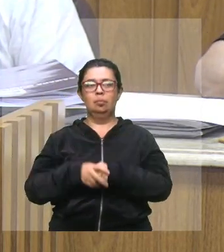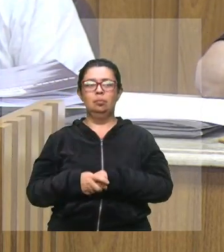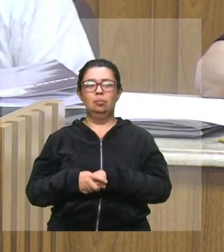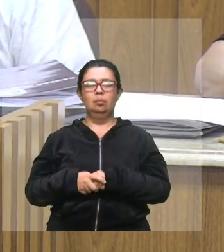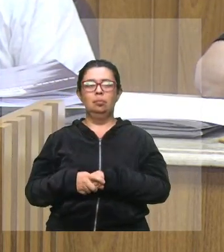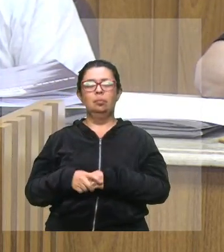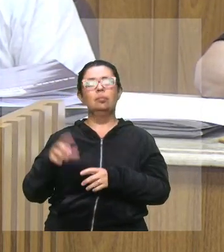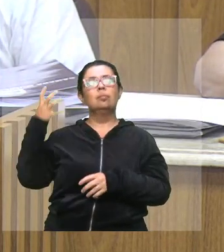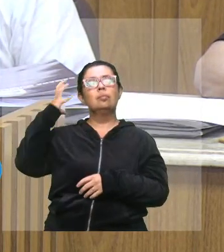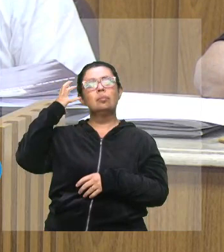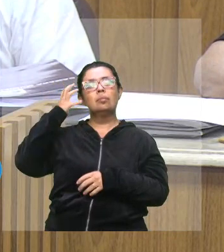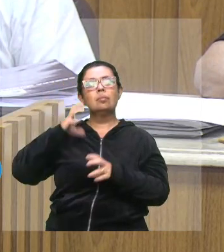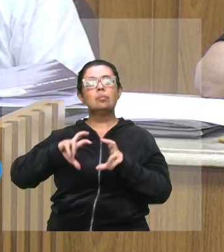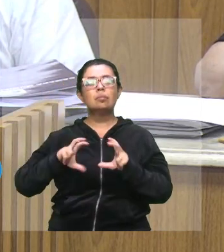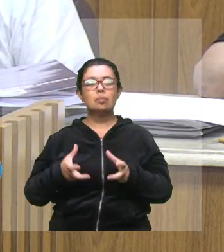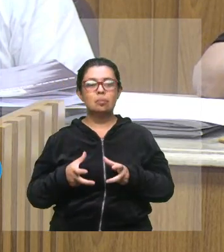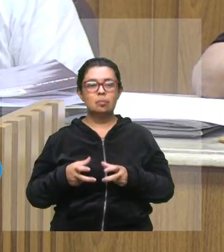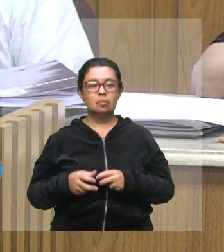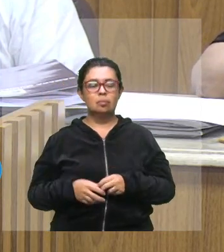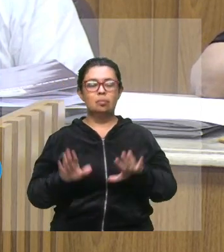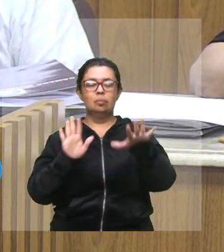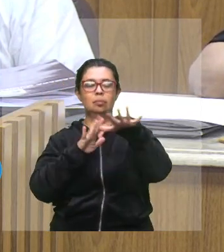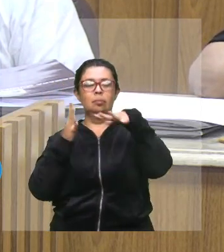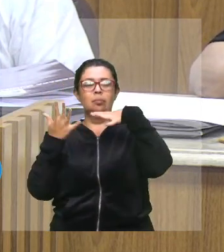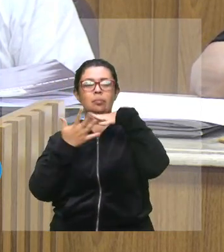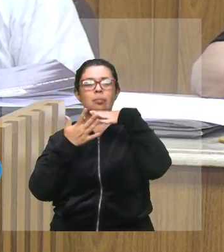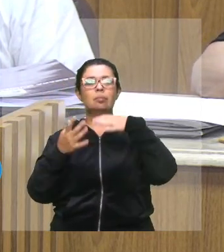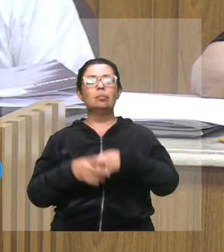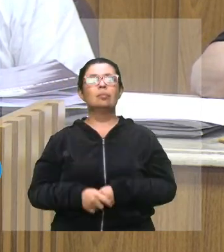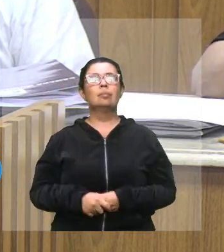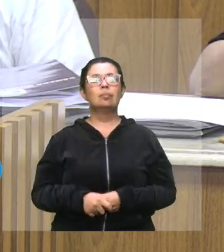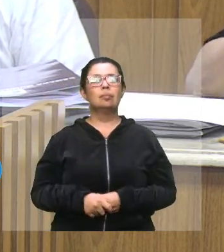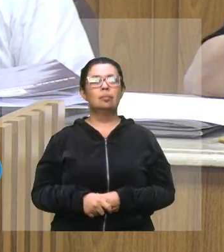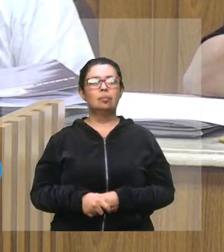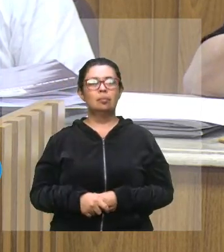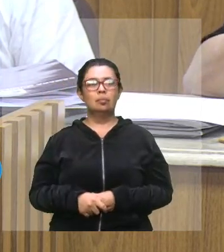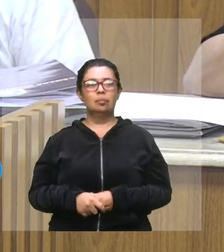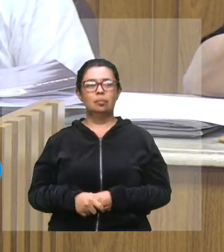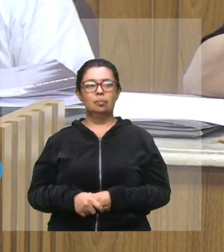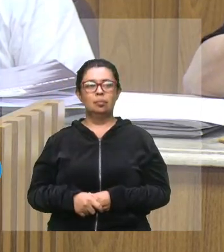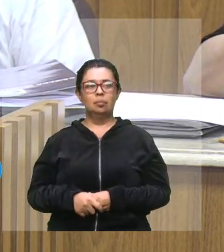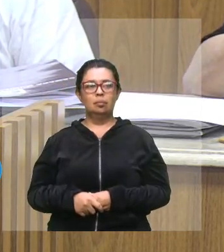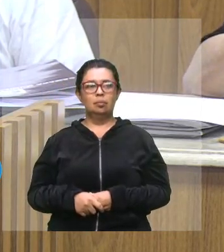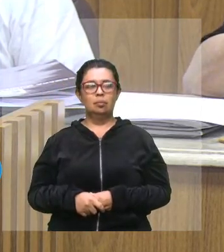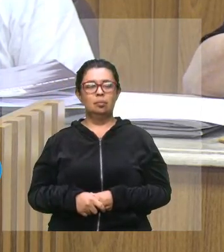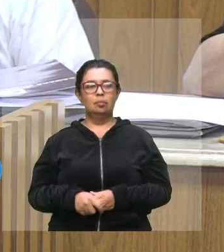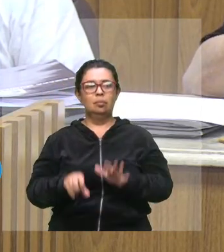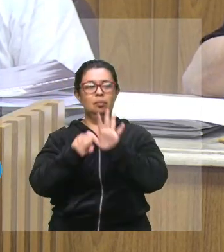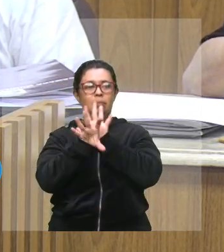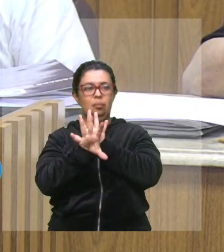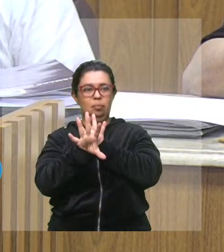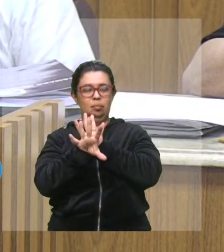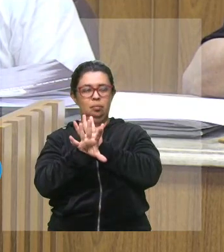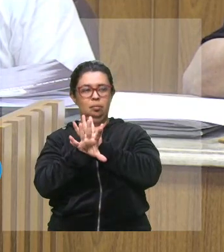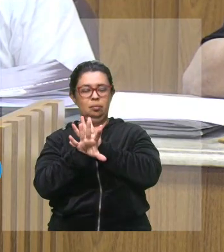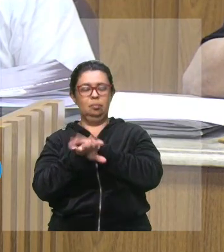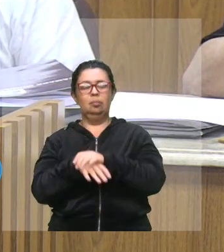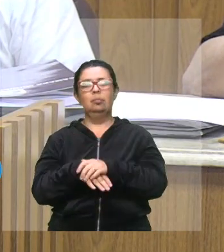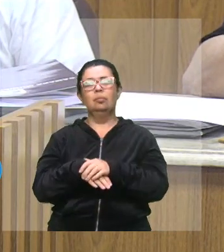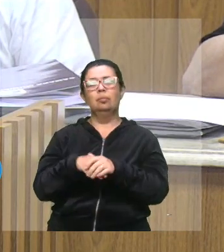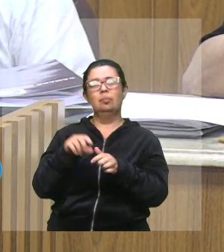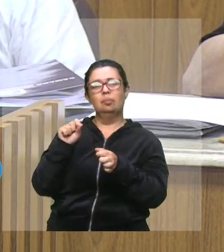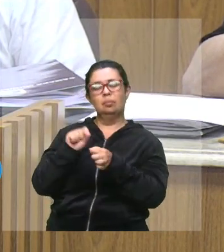ouve através da Rádio Câmara e demais mídias sociais. É sobre uma indicação que fiz, senhor